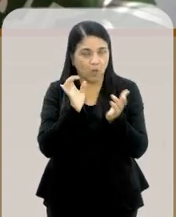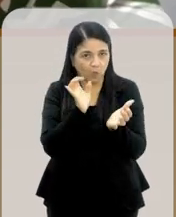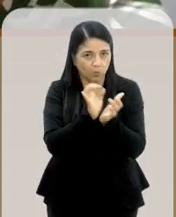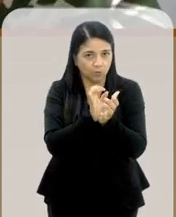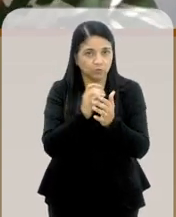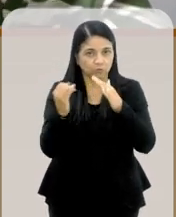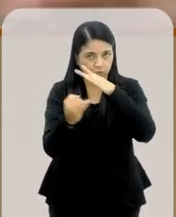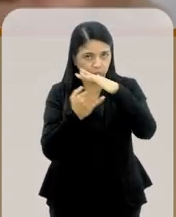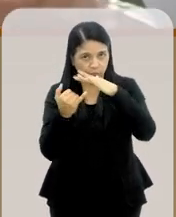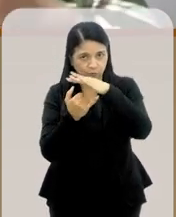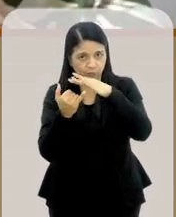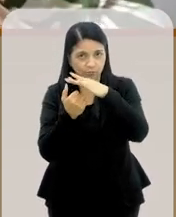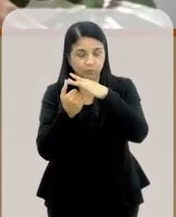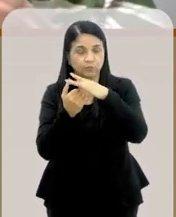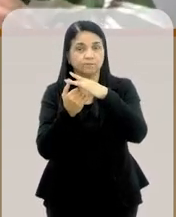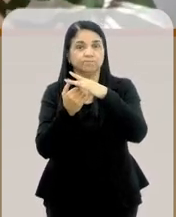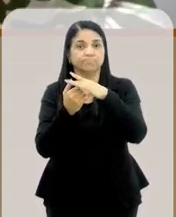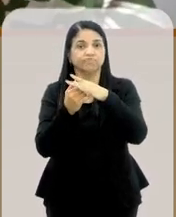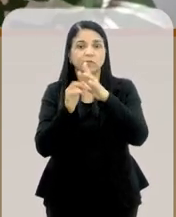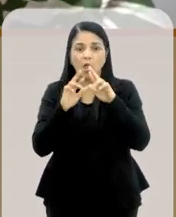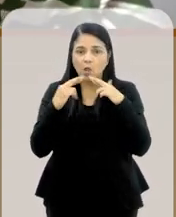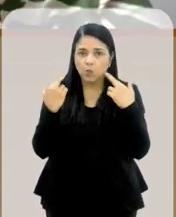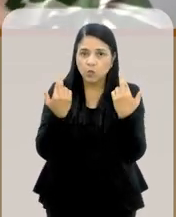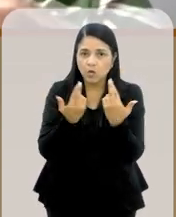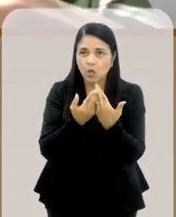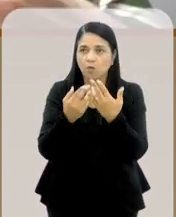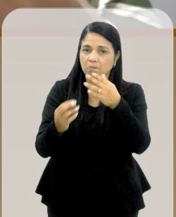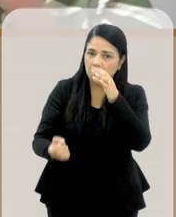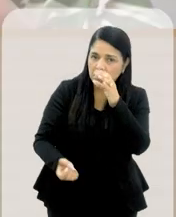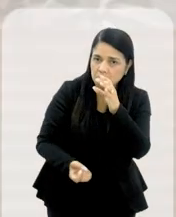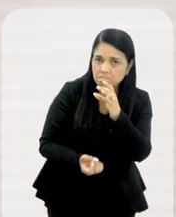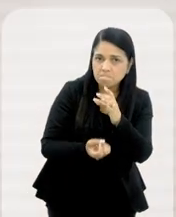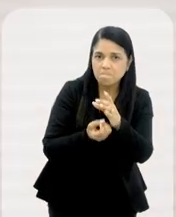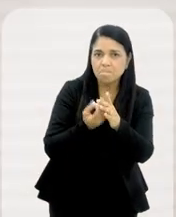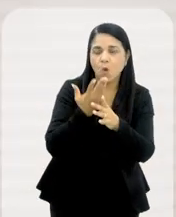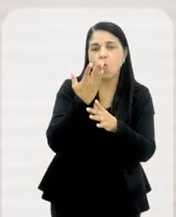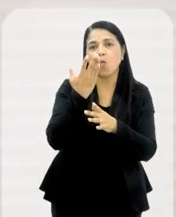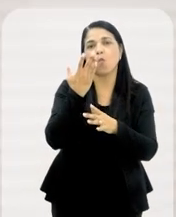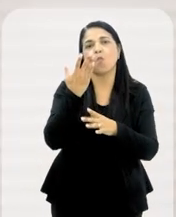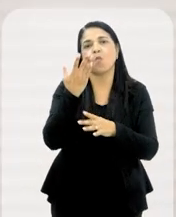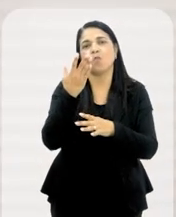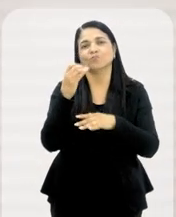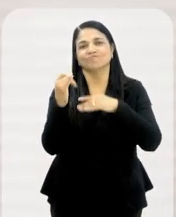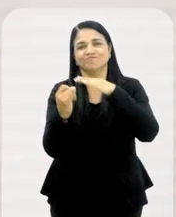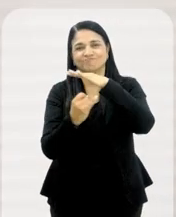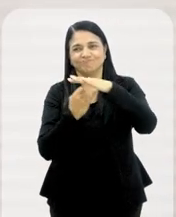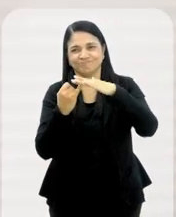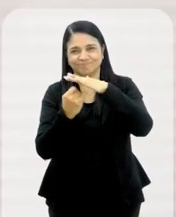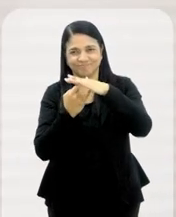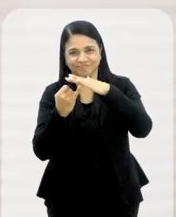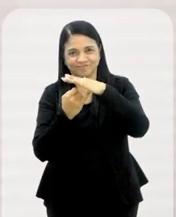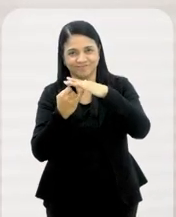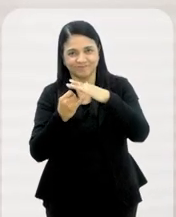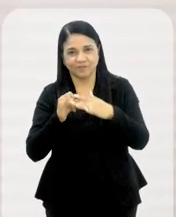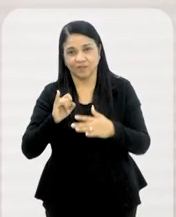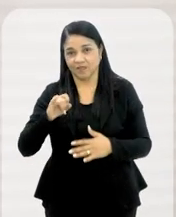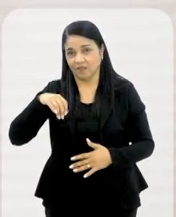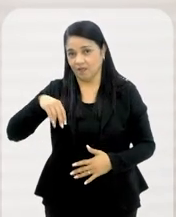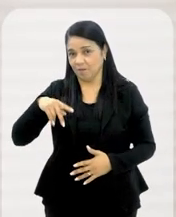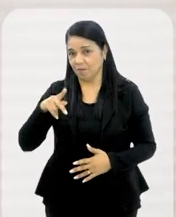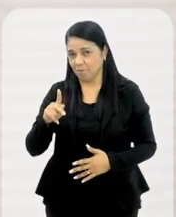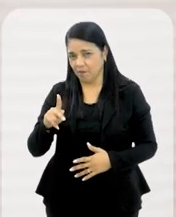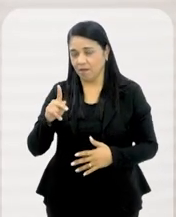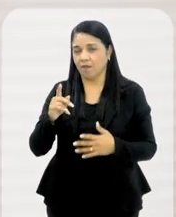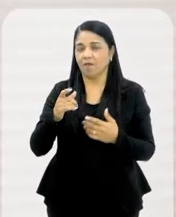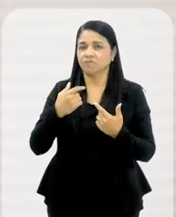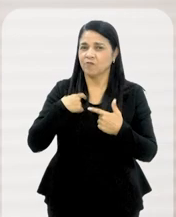Instituto hoje, então nós nos unimos e foi criado, né, o Instituto, né, depois de